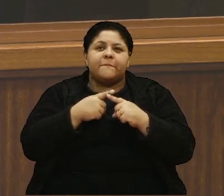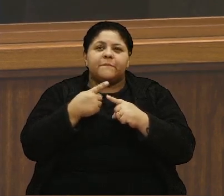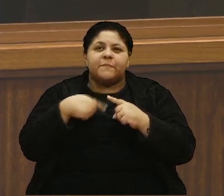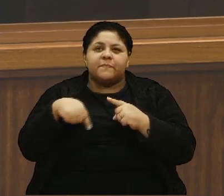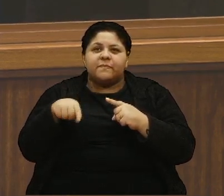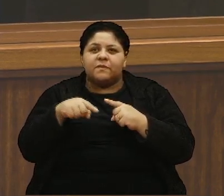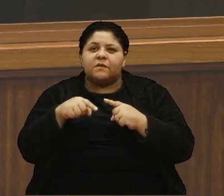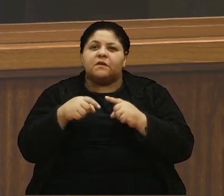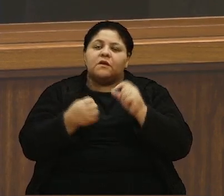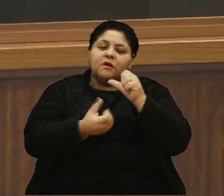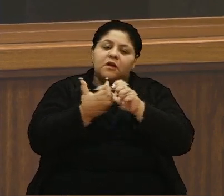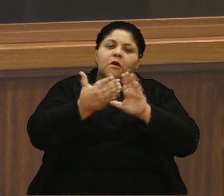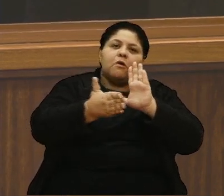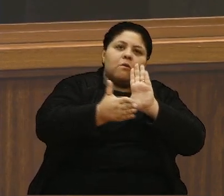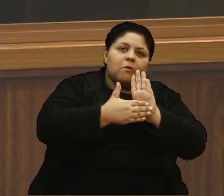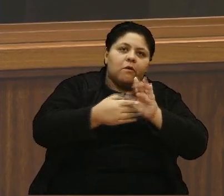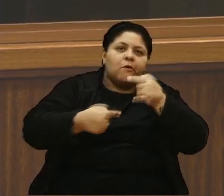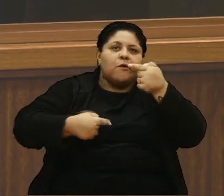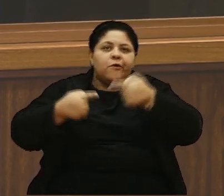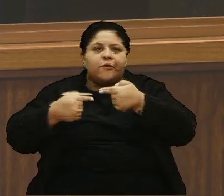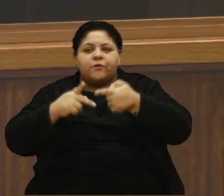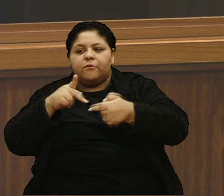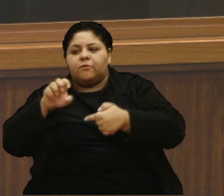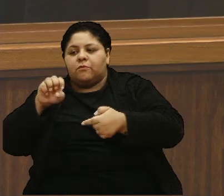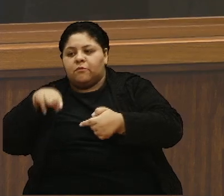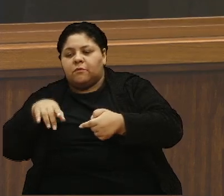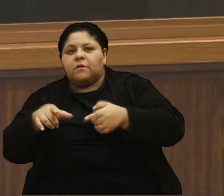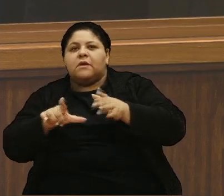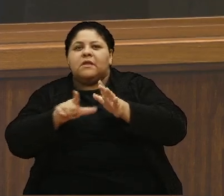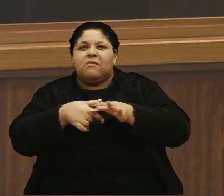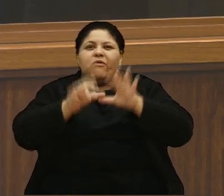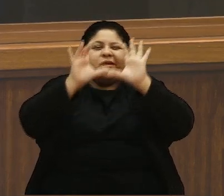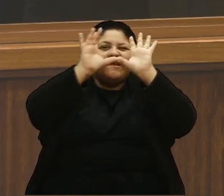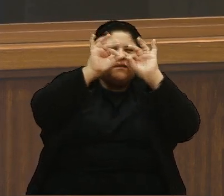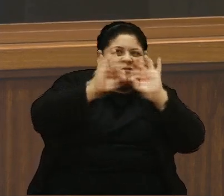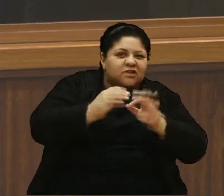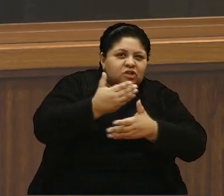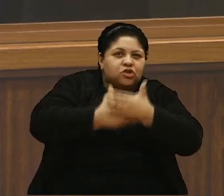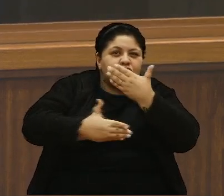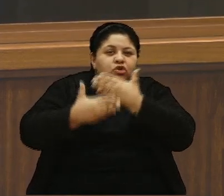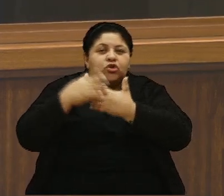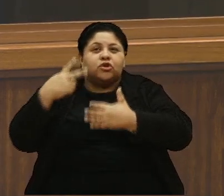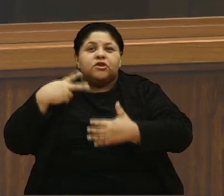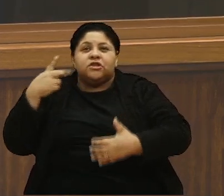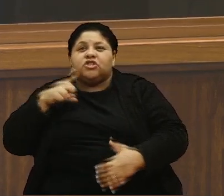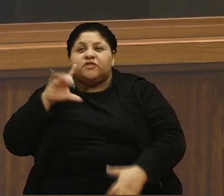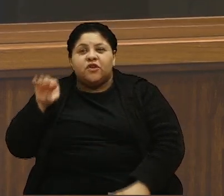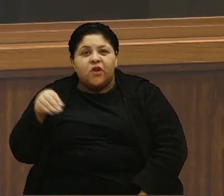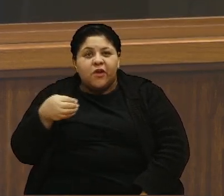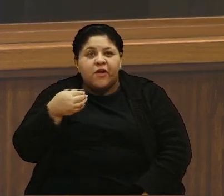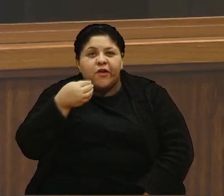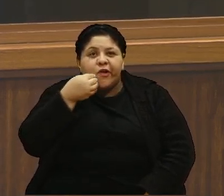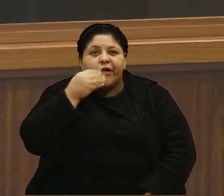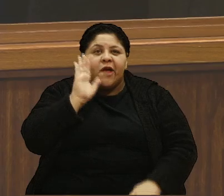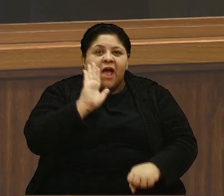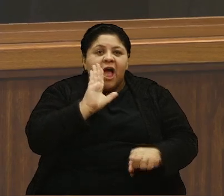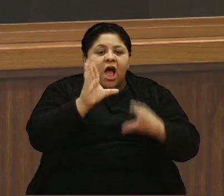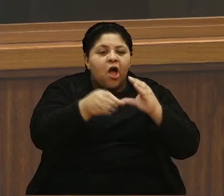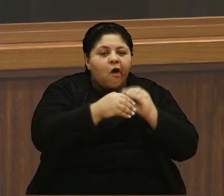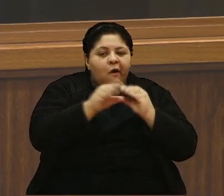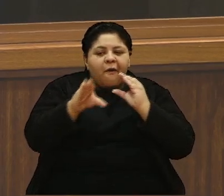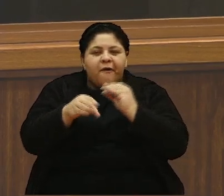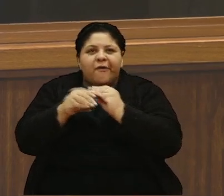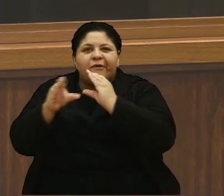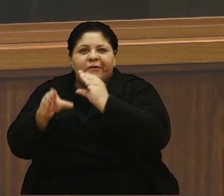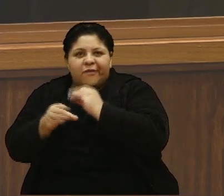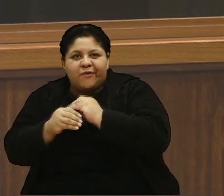uma proposta, discutimos na PEN, depois foi aprimorado, todas as vereadoras tiveram a oportunidade e colaboraram de alguma